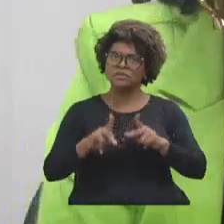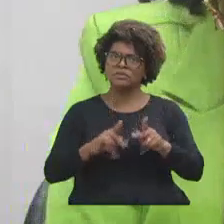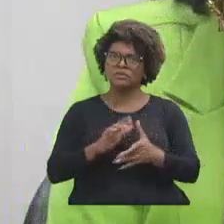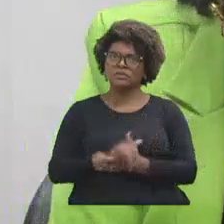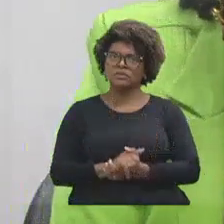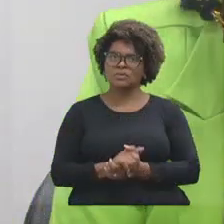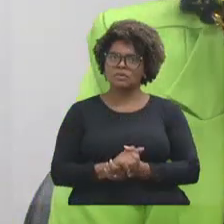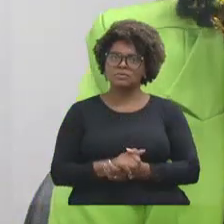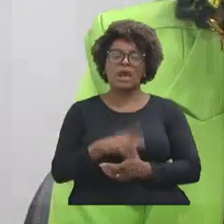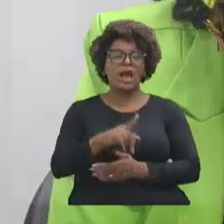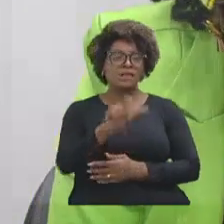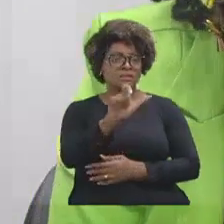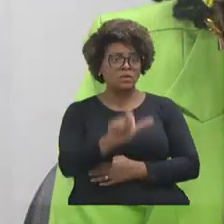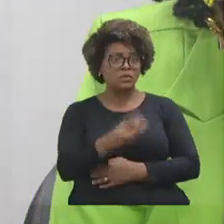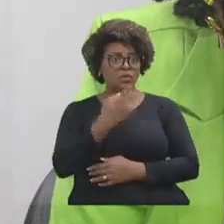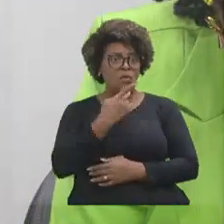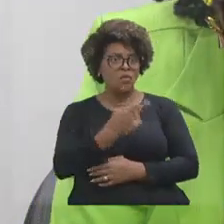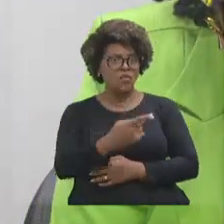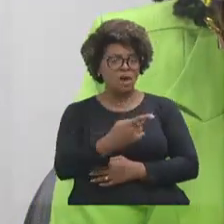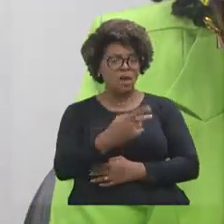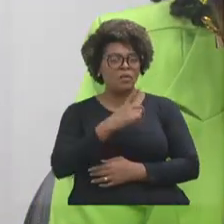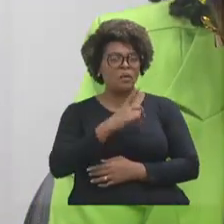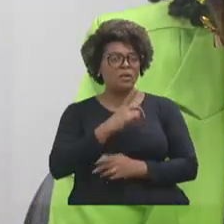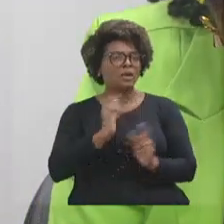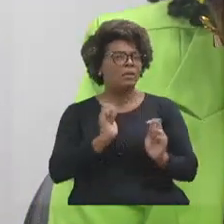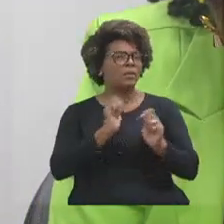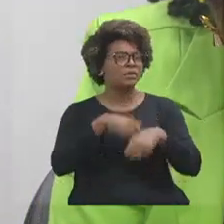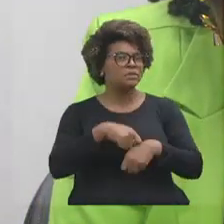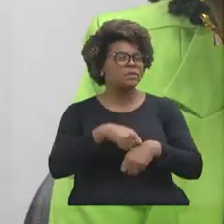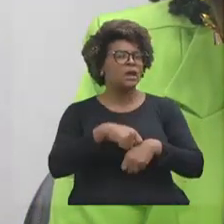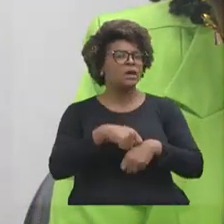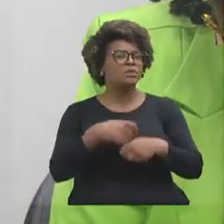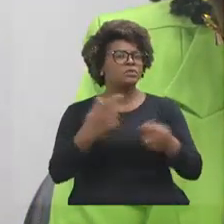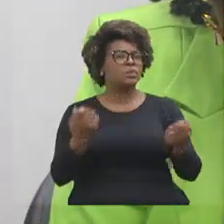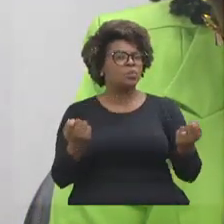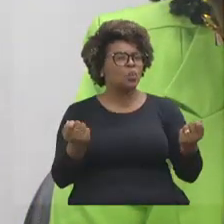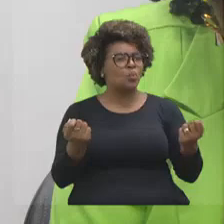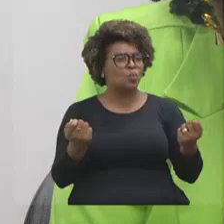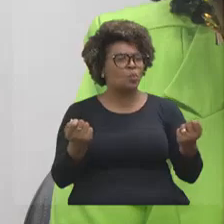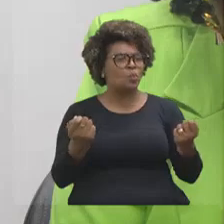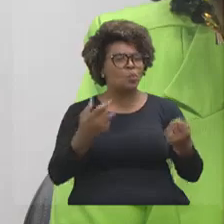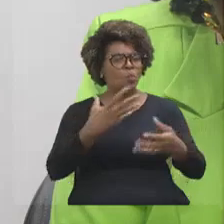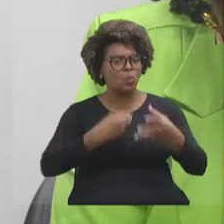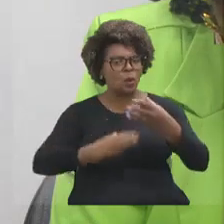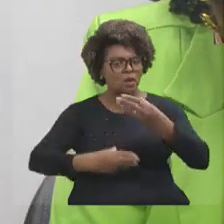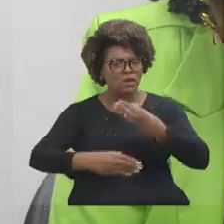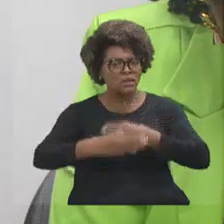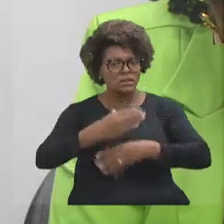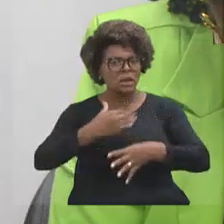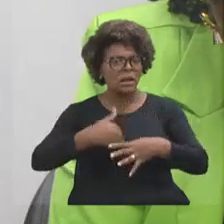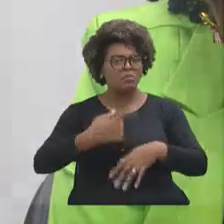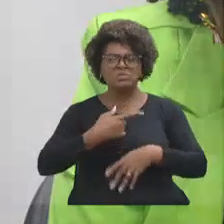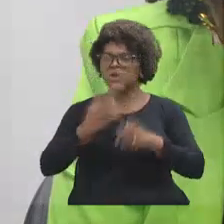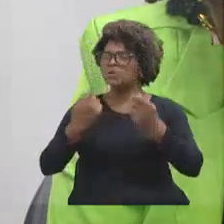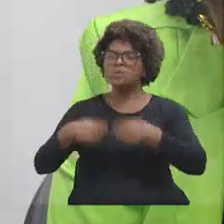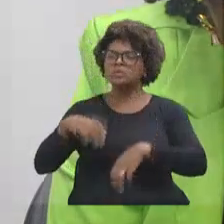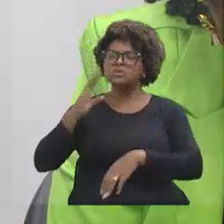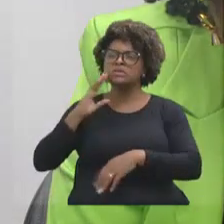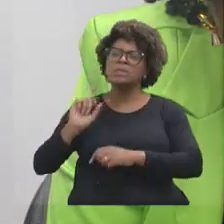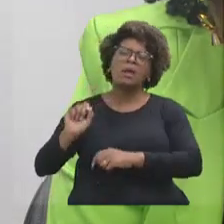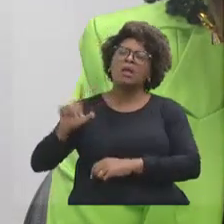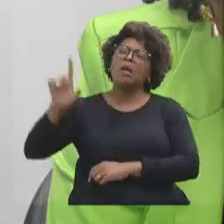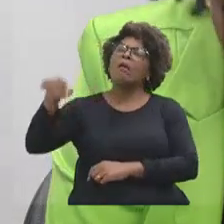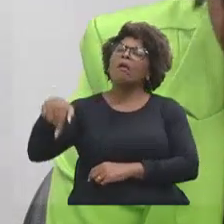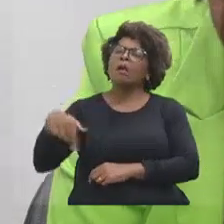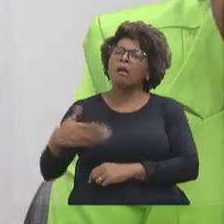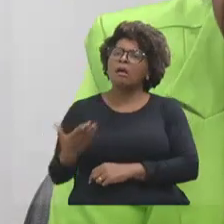é essa pessoa que eu falo que tenha a possibilidade de ter os exames sem a gente saber quem é sem precisar procurar o secretário o